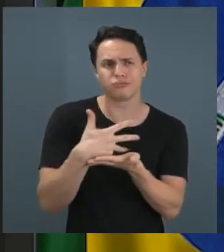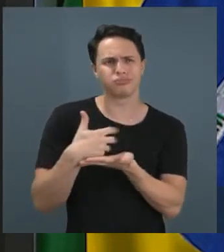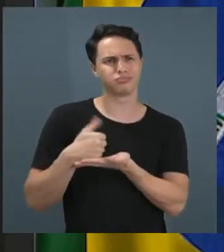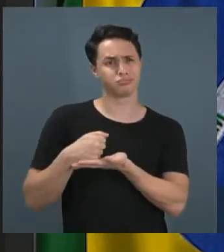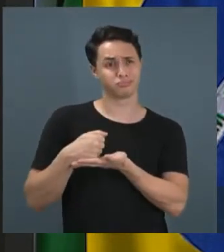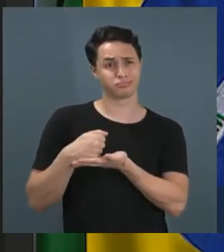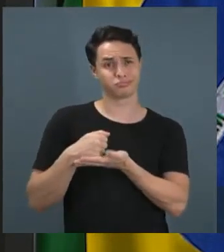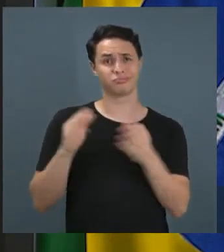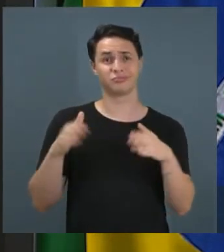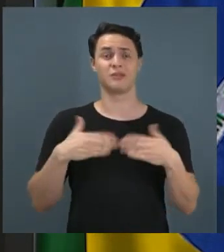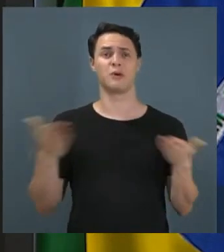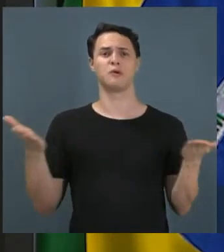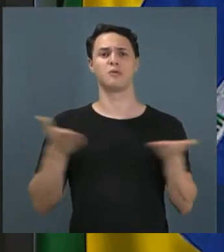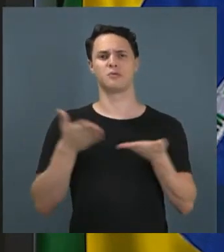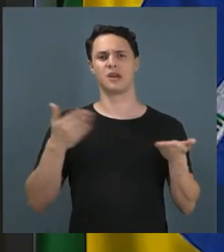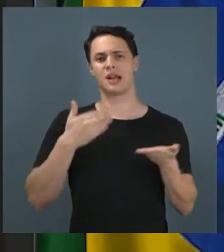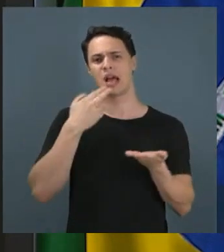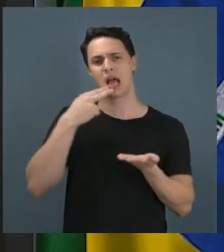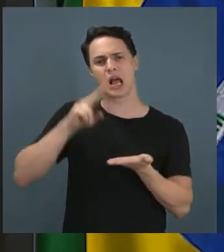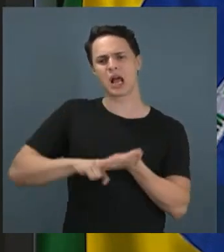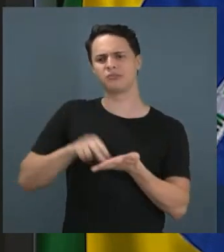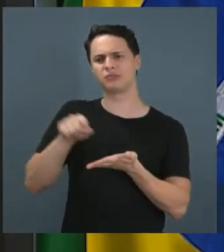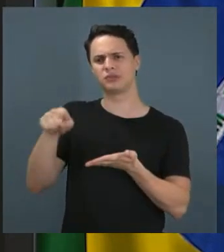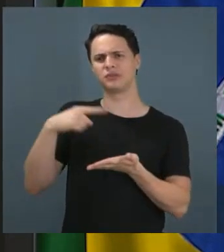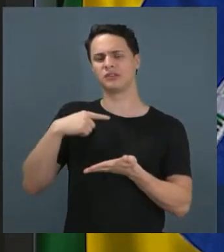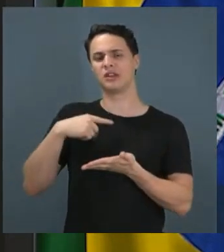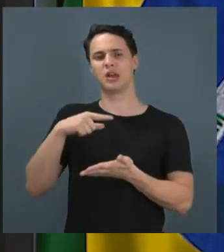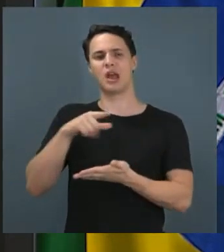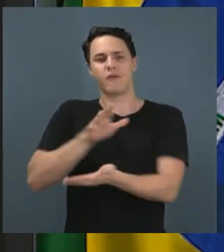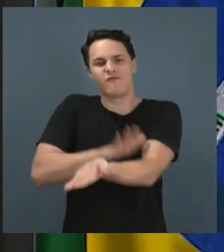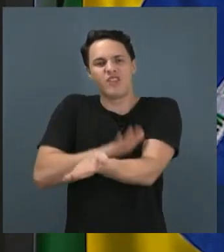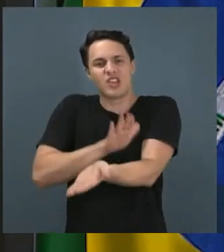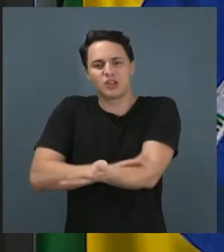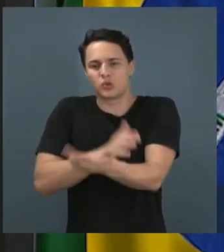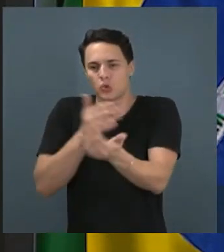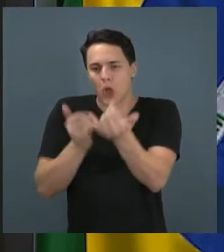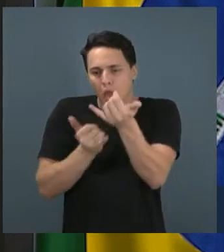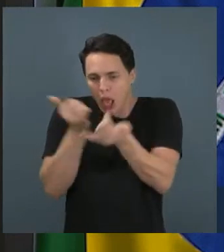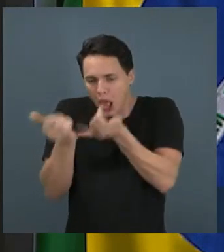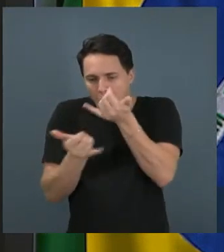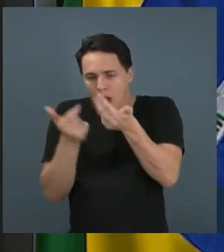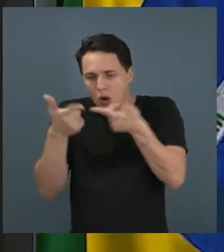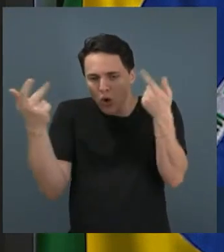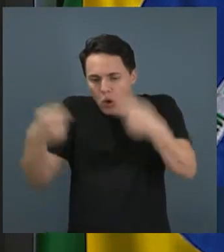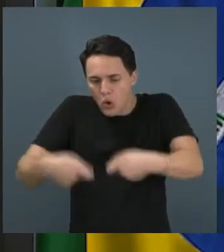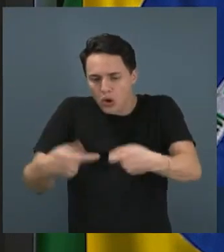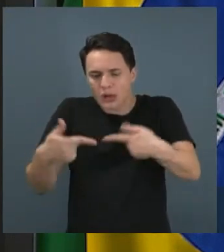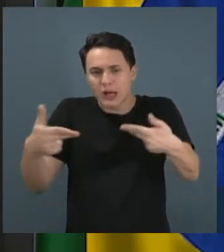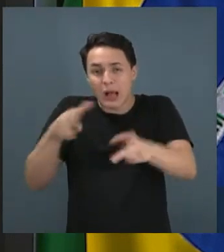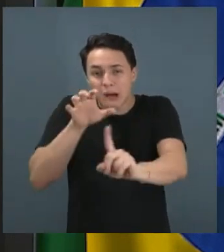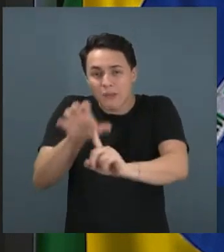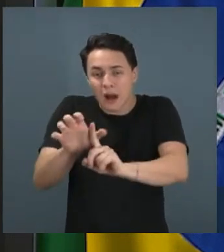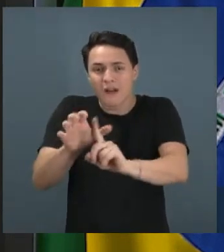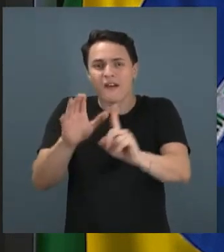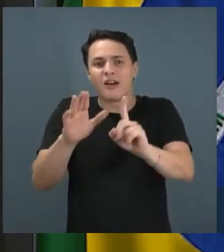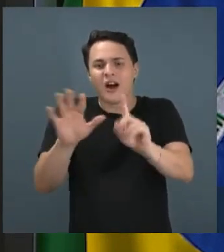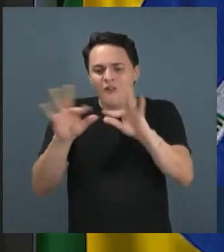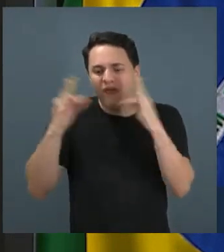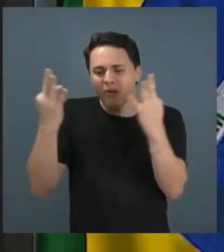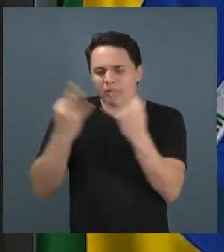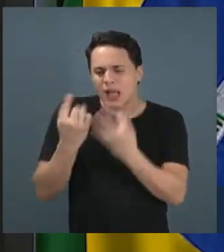fim, reconhece a gravidade da ludopatia e do impacto nas famílias de mais baixa